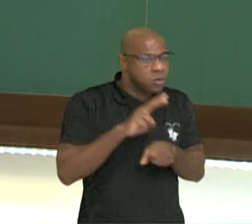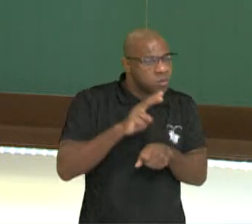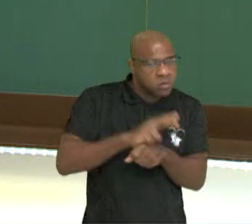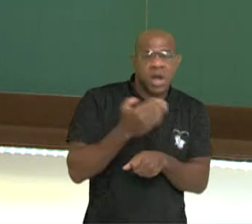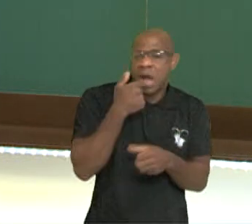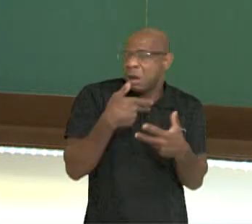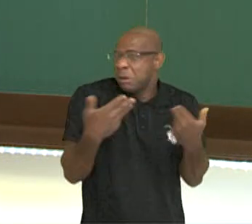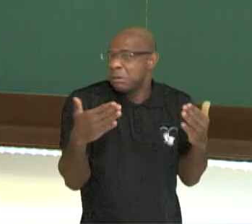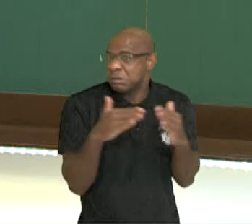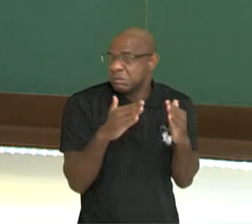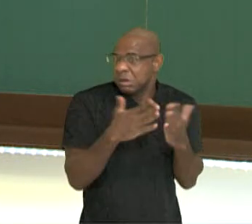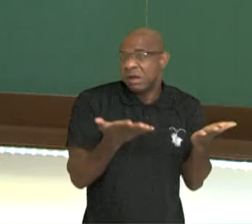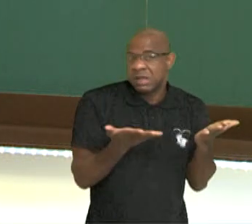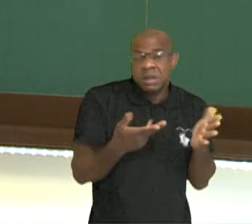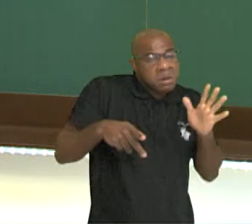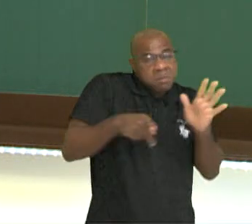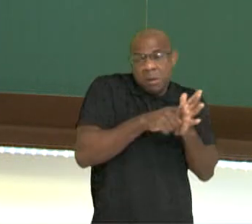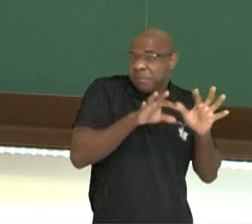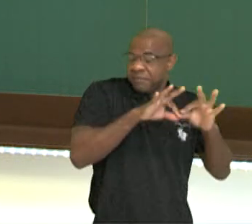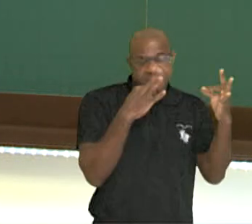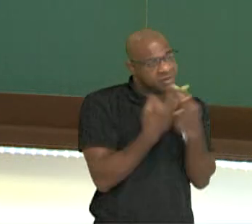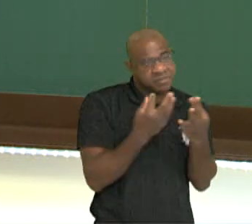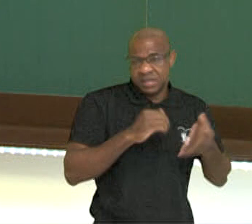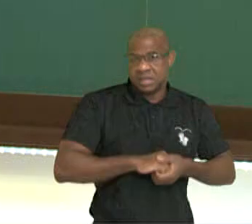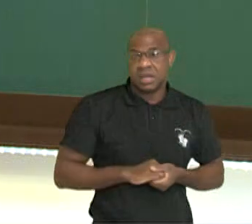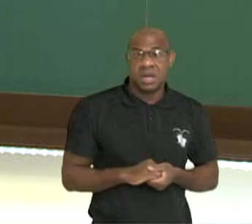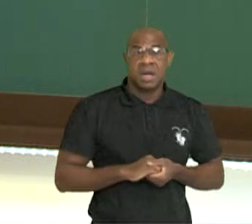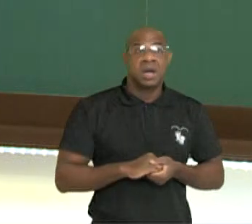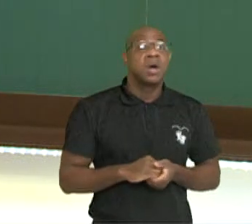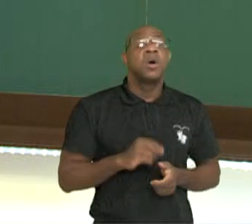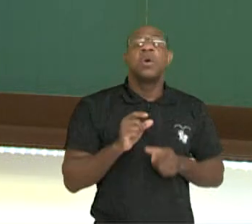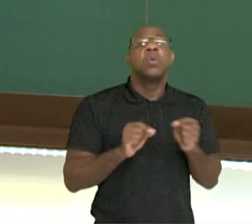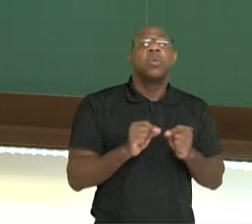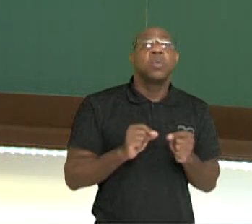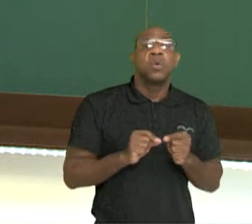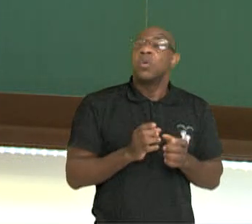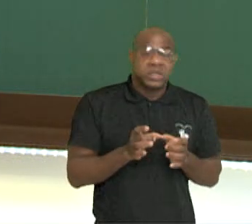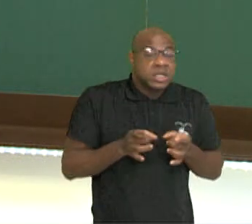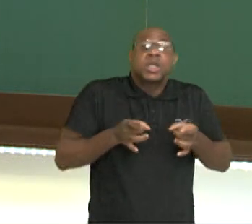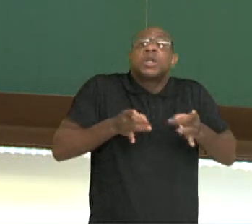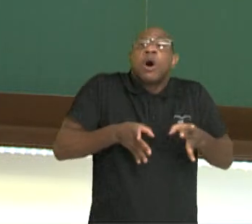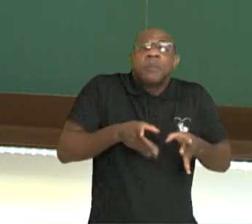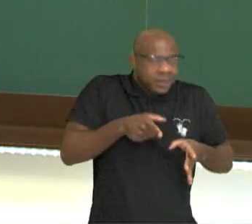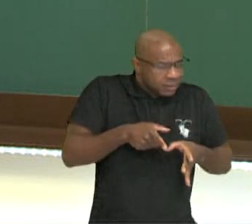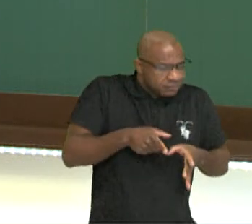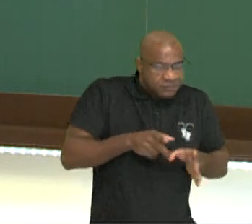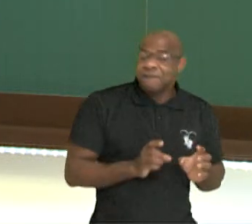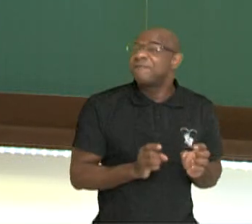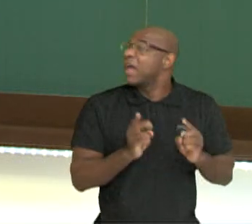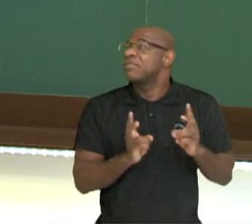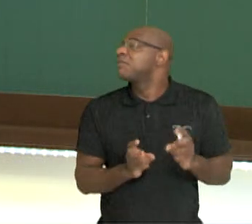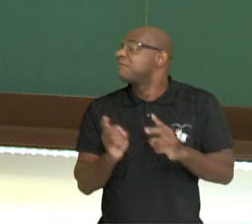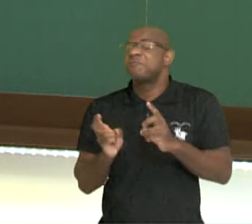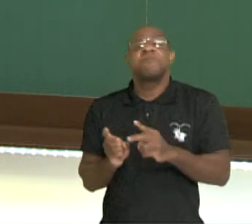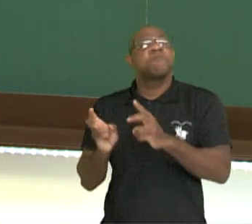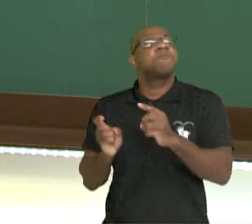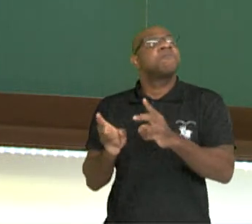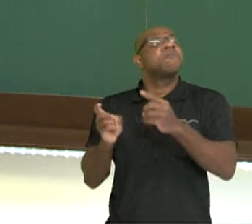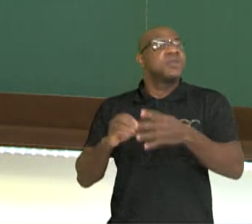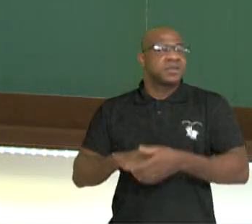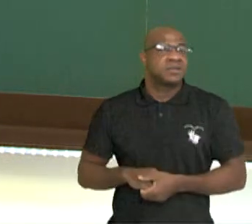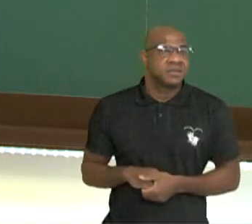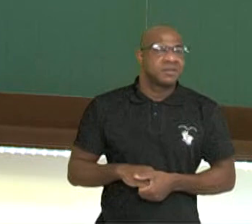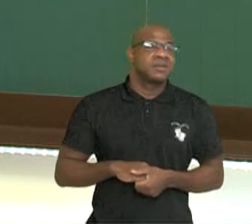de alimentos para o seu próprio consumo e aquele excedente vender para quem está muito